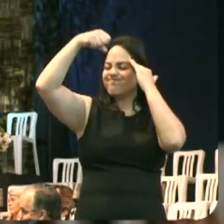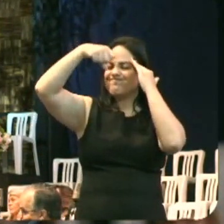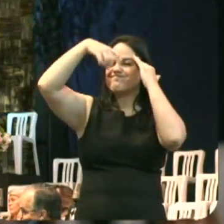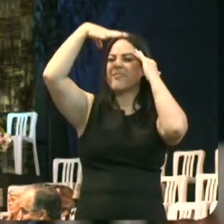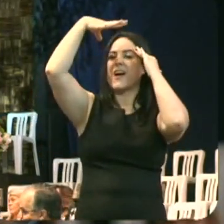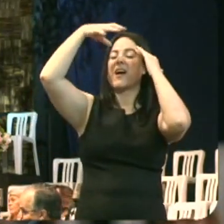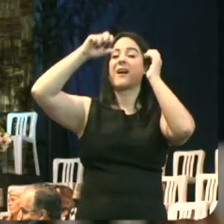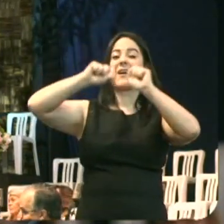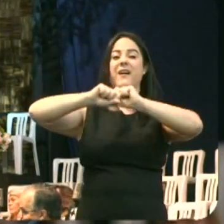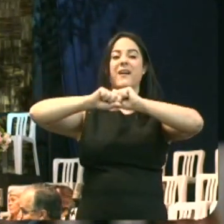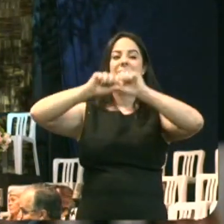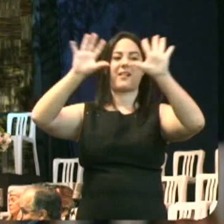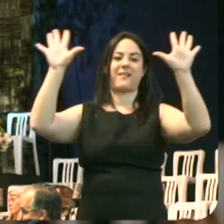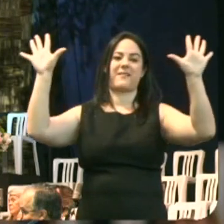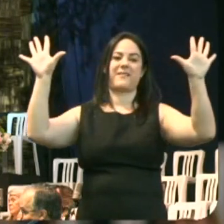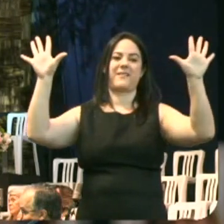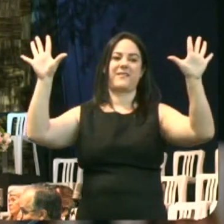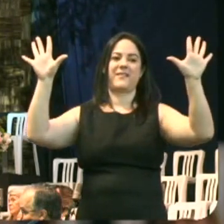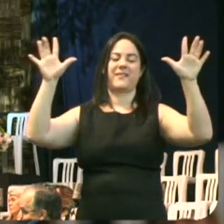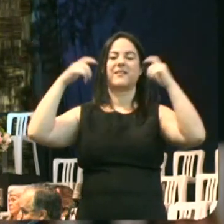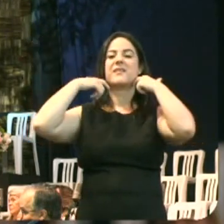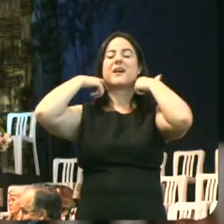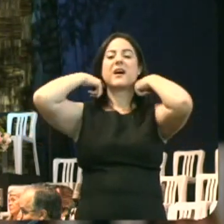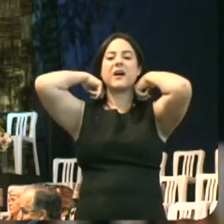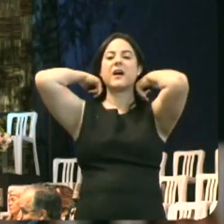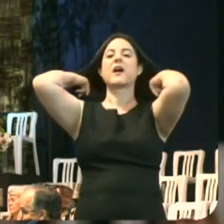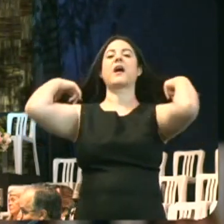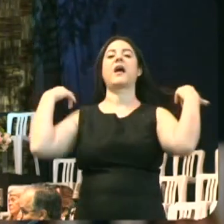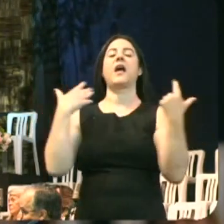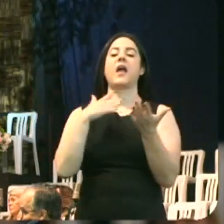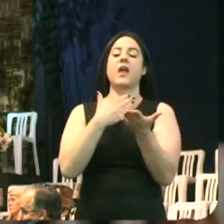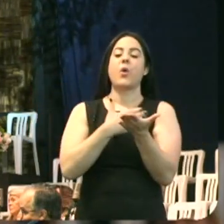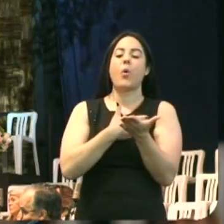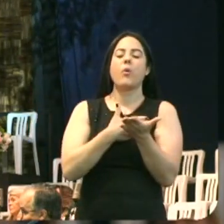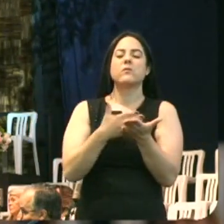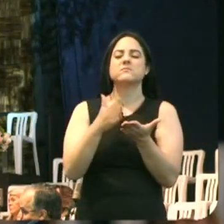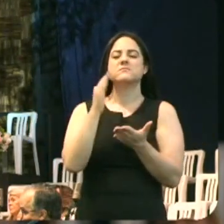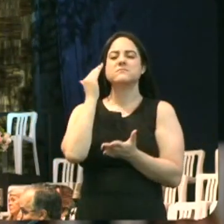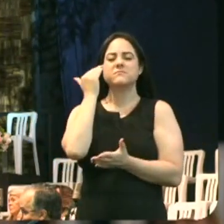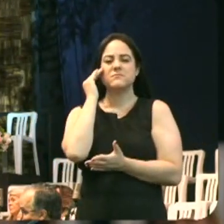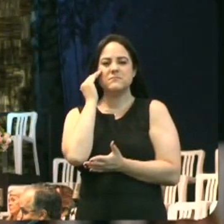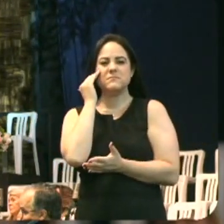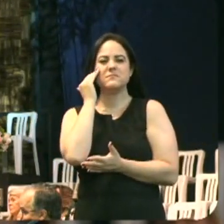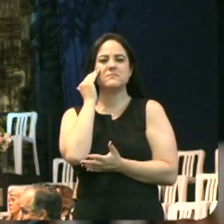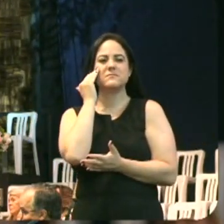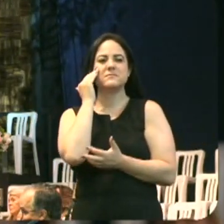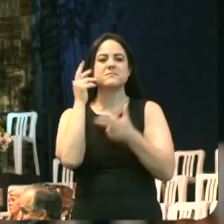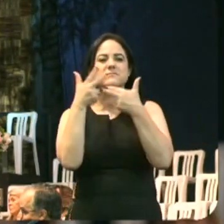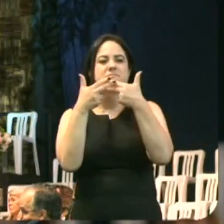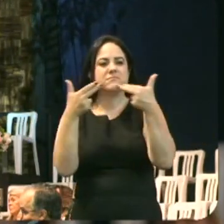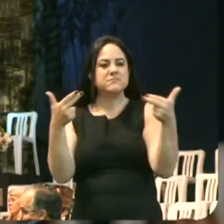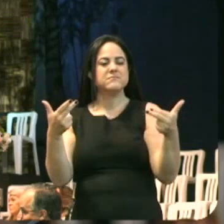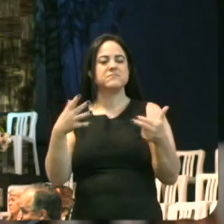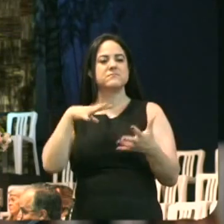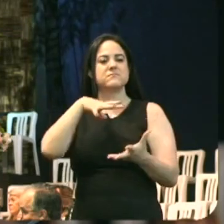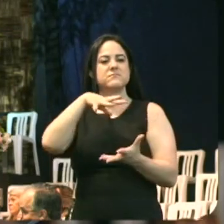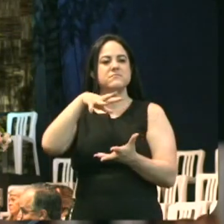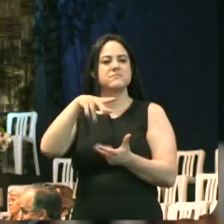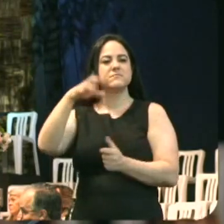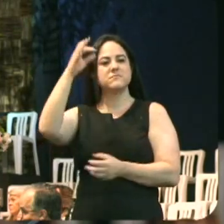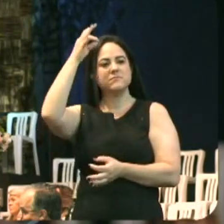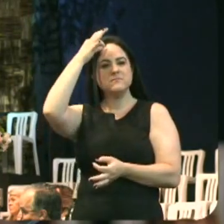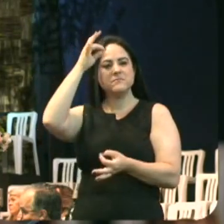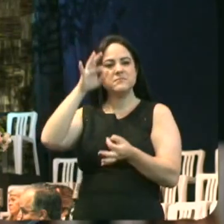perceber. E daí nós começamos a entender a realidade no mundo espiritual. Você